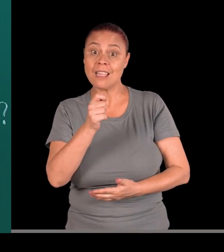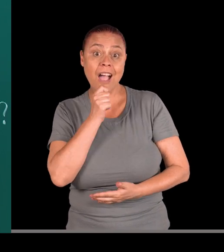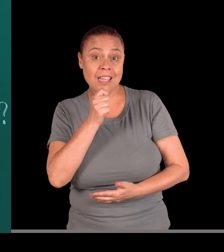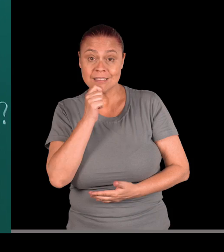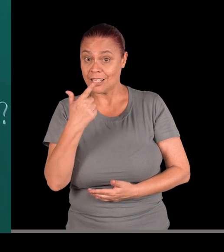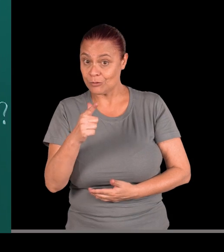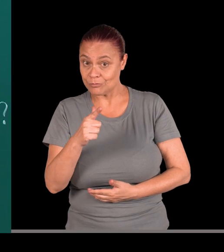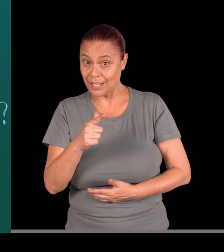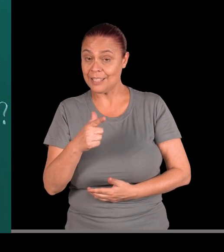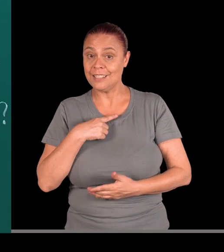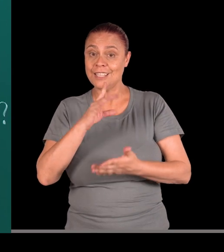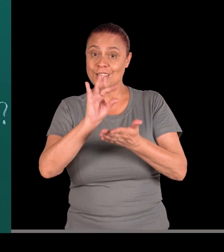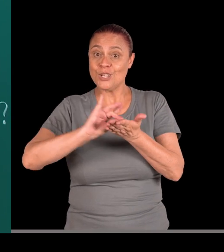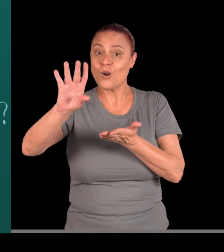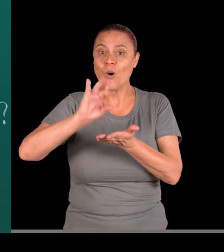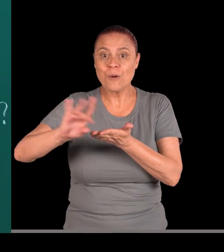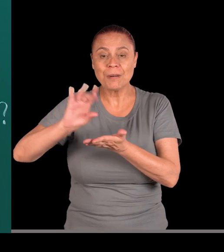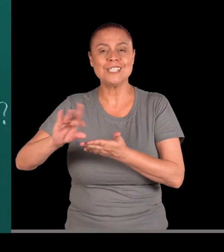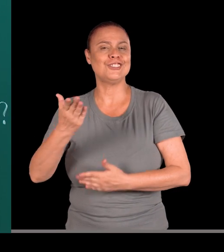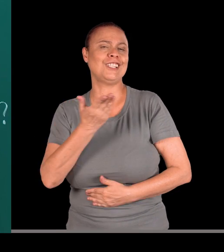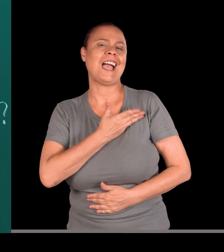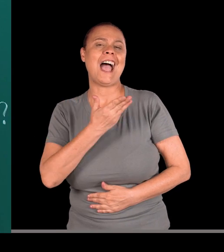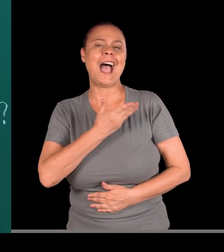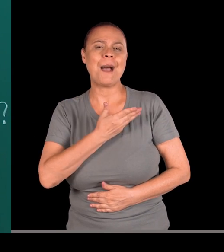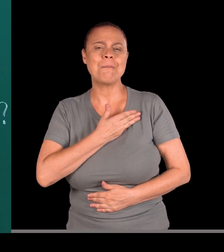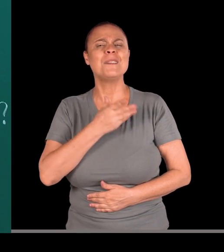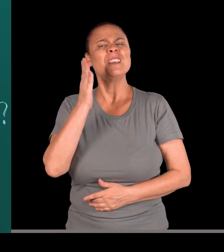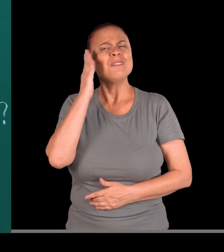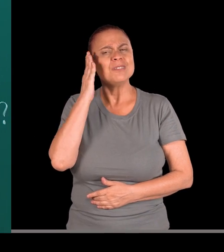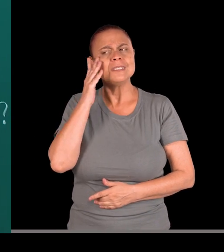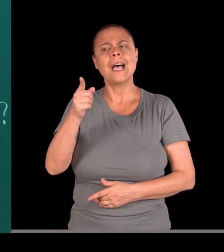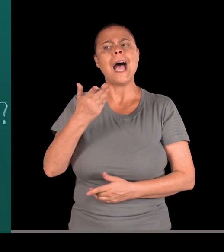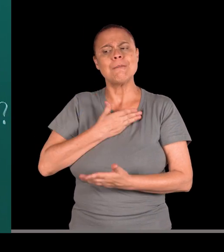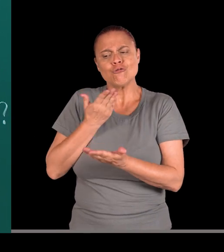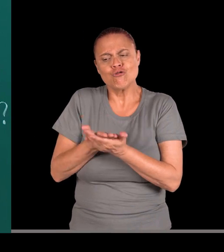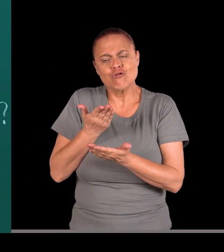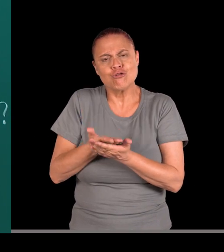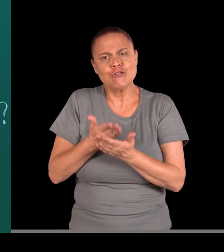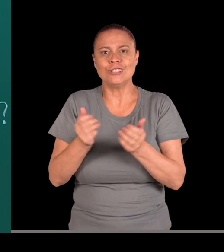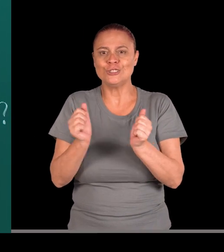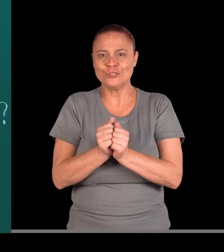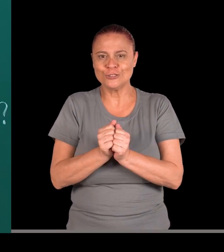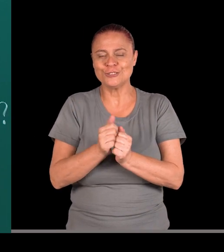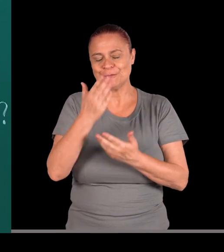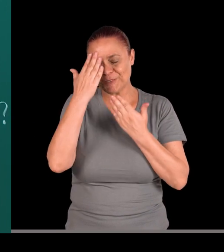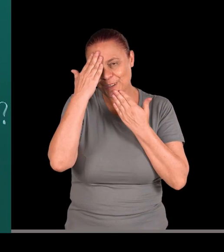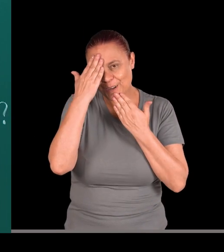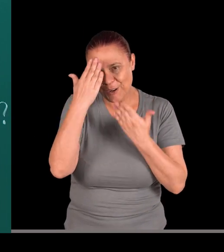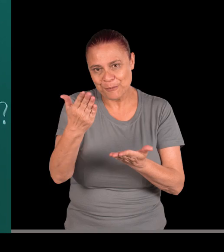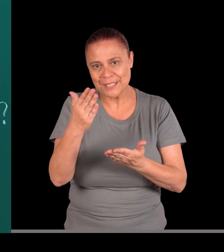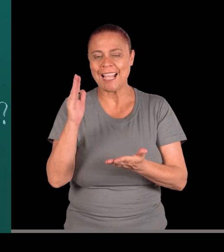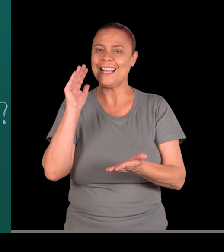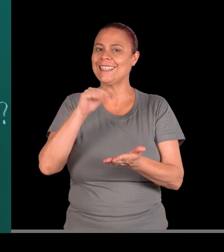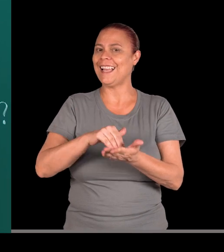canal se você ainda não for inscrito e compartilha essa videoaula com aquele amigo que você sabe que também está estudando este